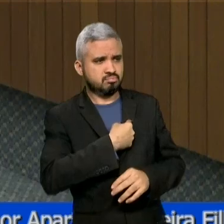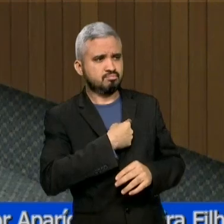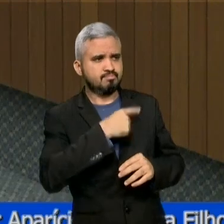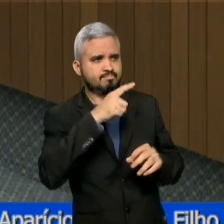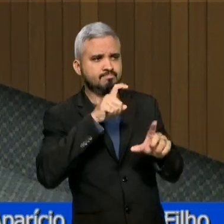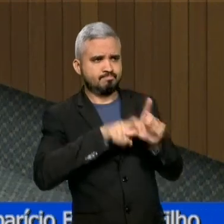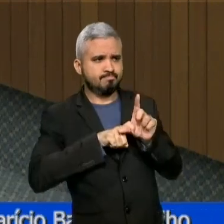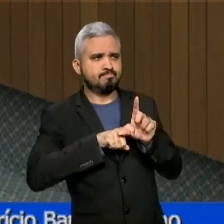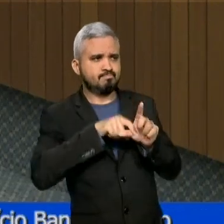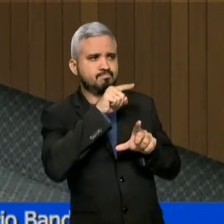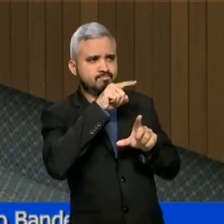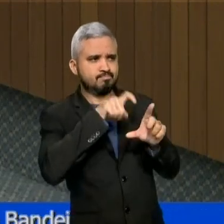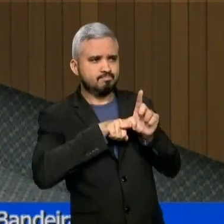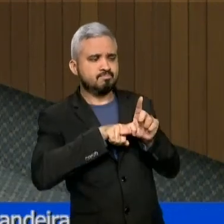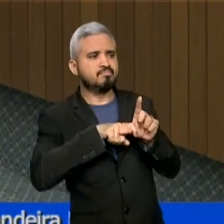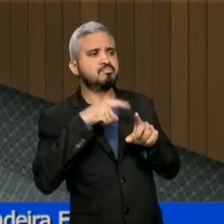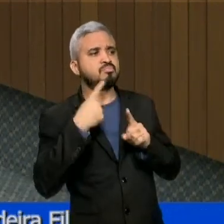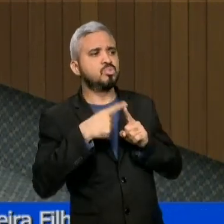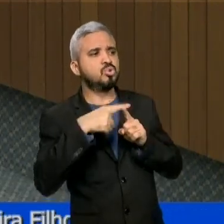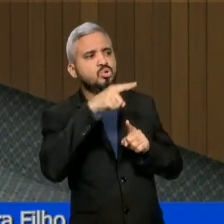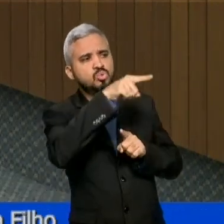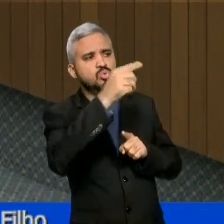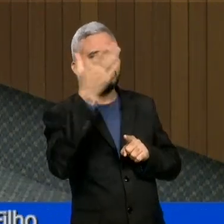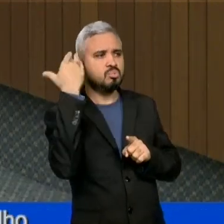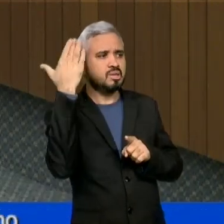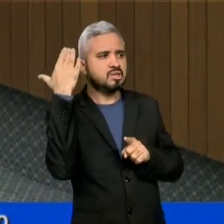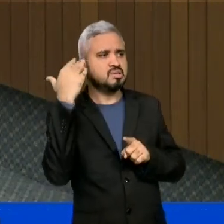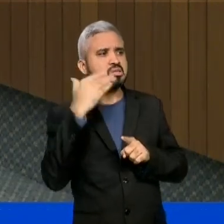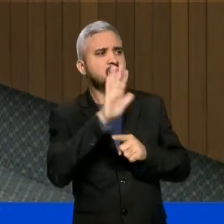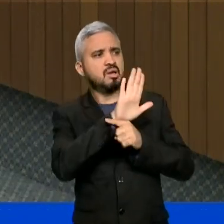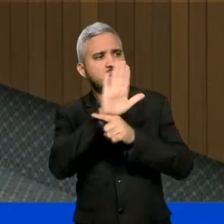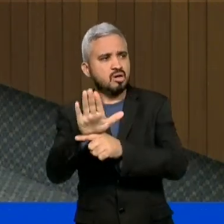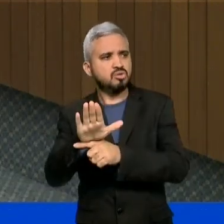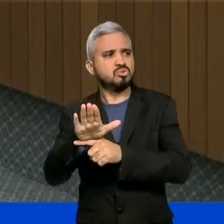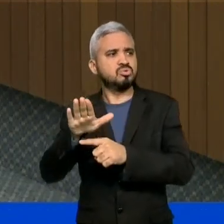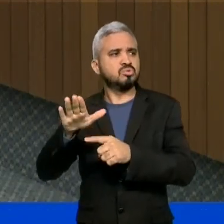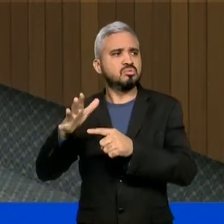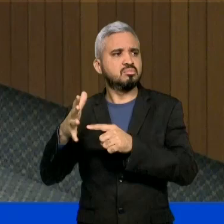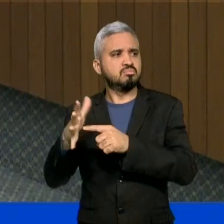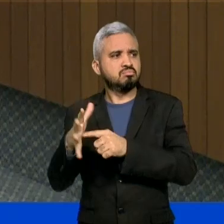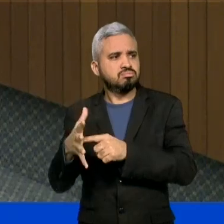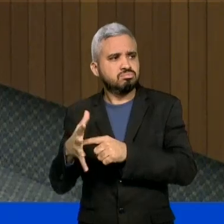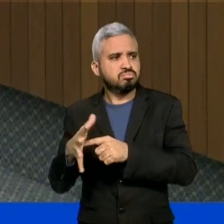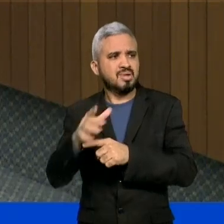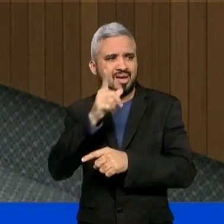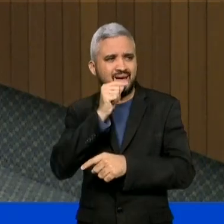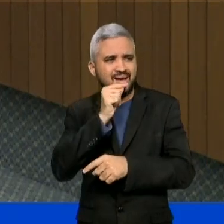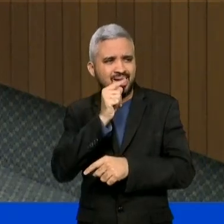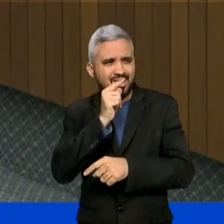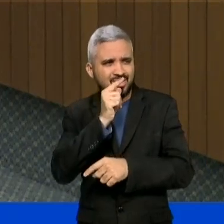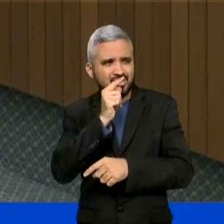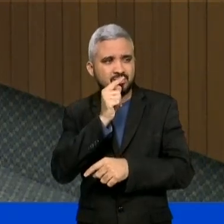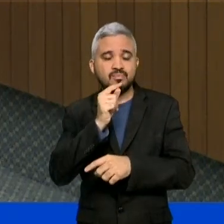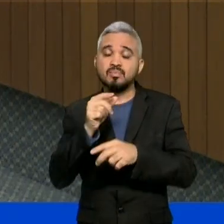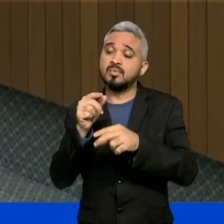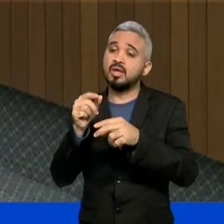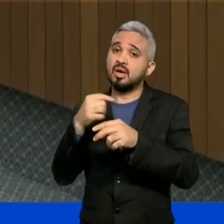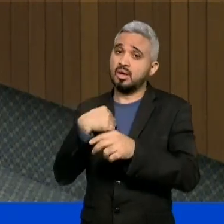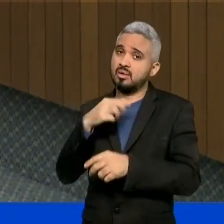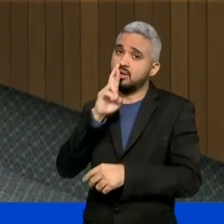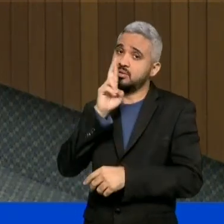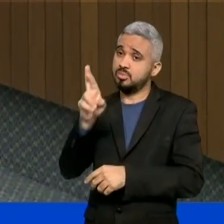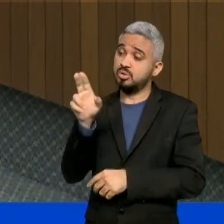esta comunidade na questão da água. Eu falei, então, vocês têm débito com duas pessoas, comigo e com o